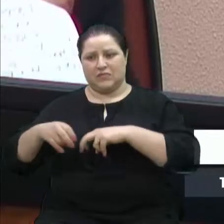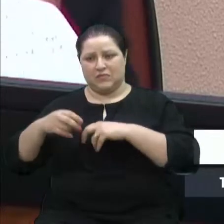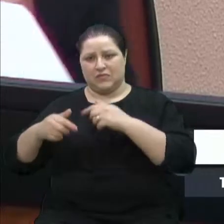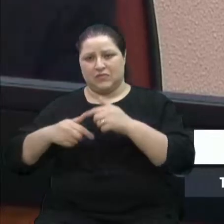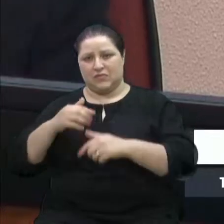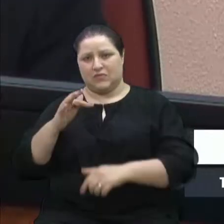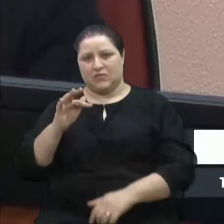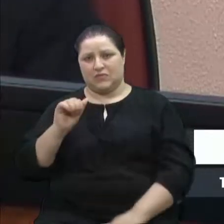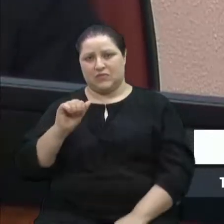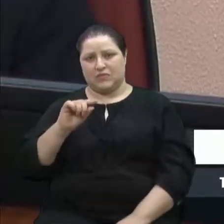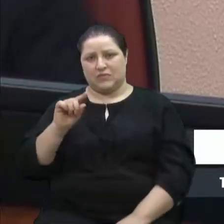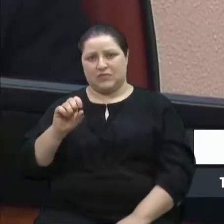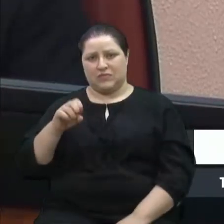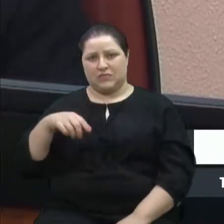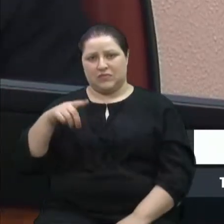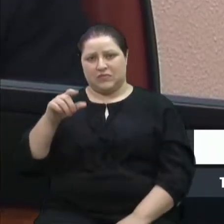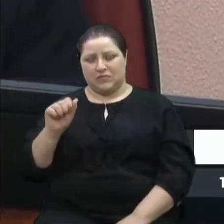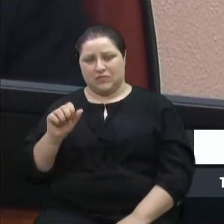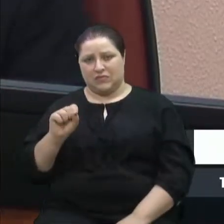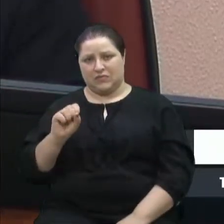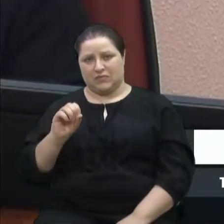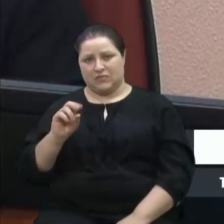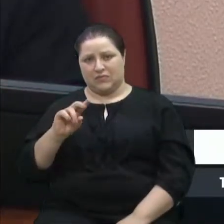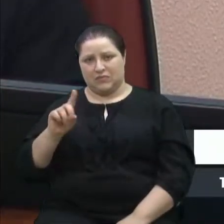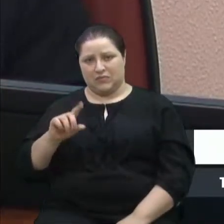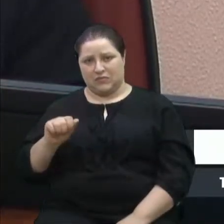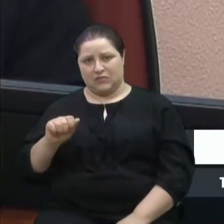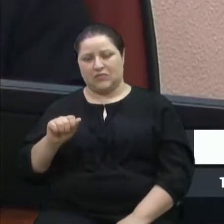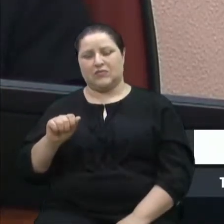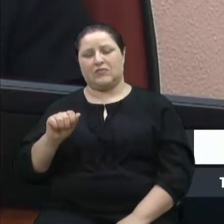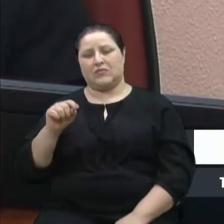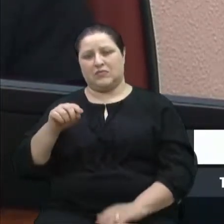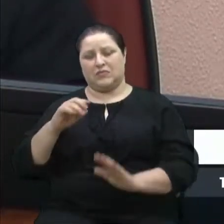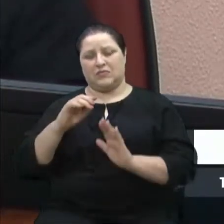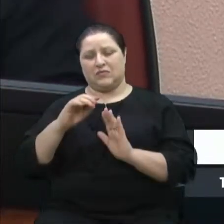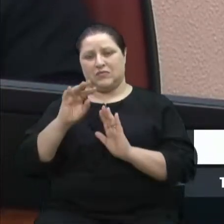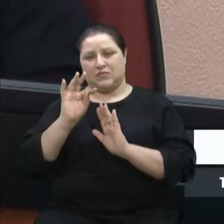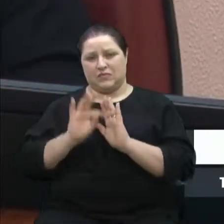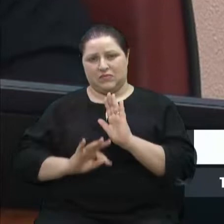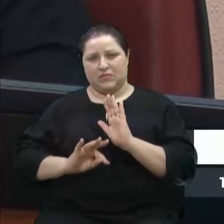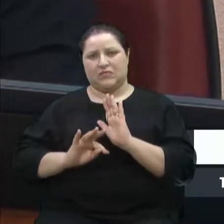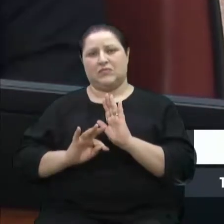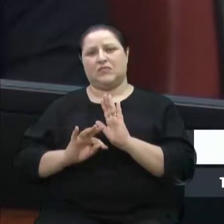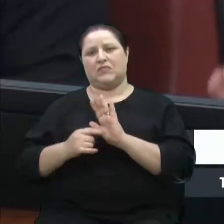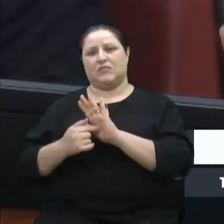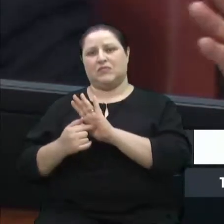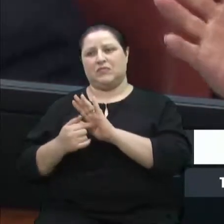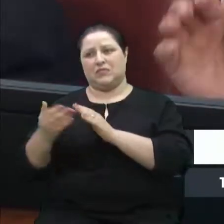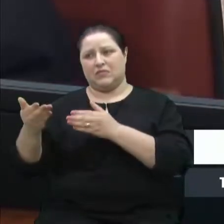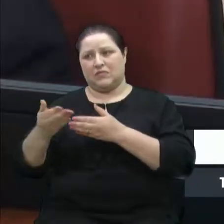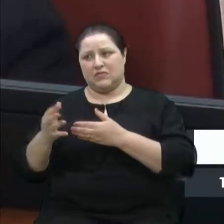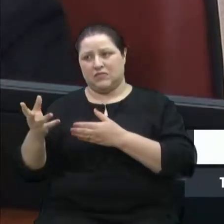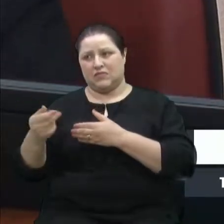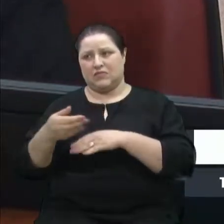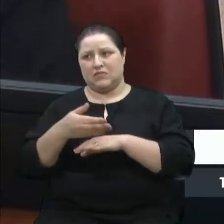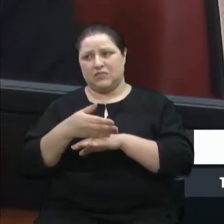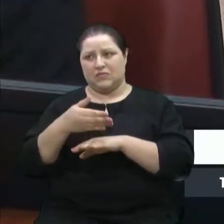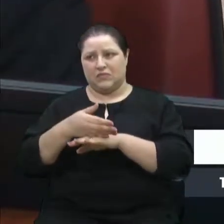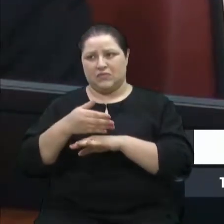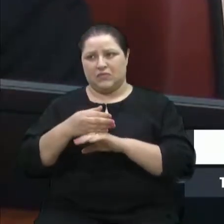vem através dessa convidar você e sua família para participar da festa do agricultor que vai iniciar sexta-feira